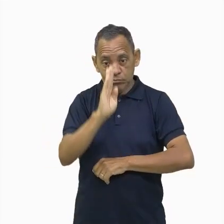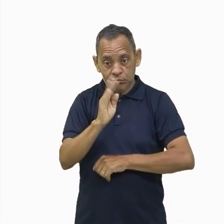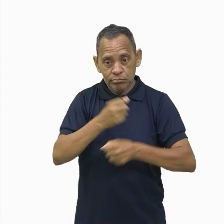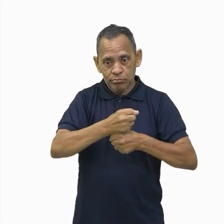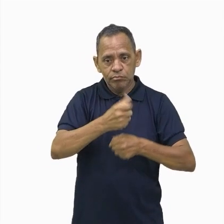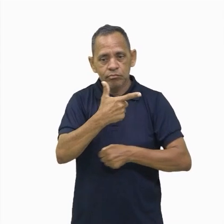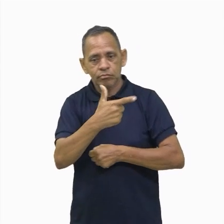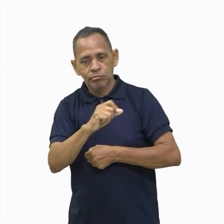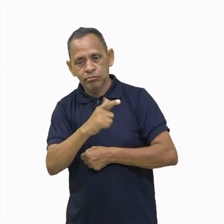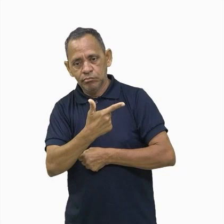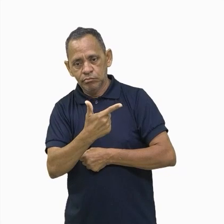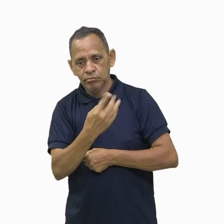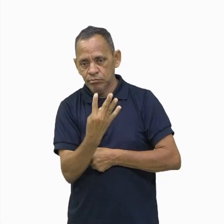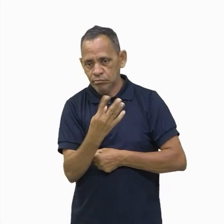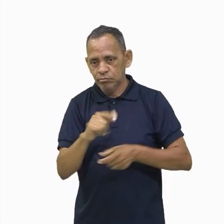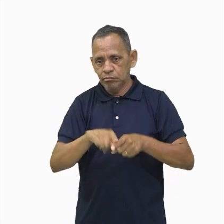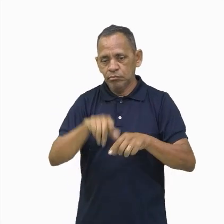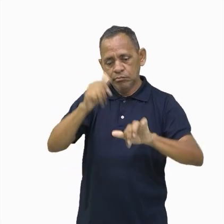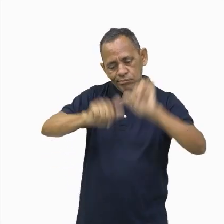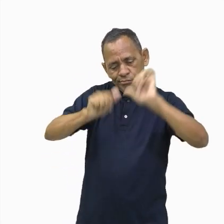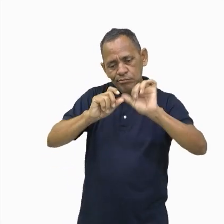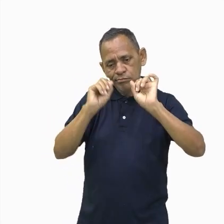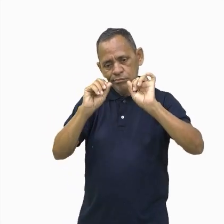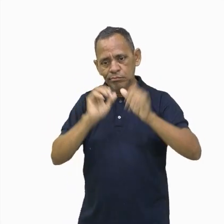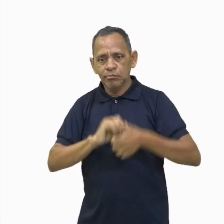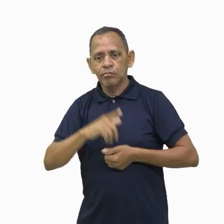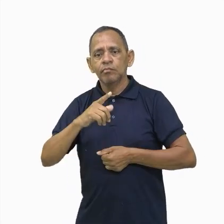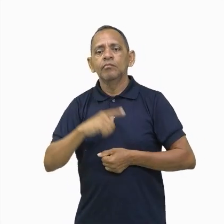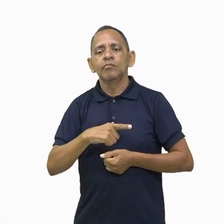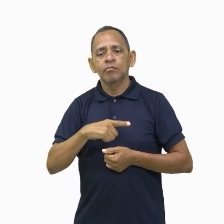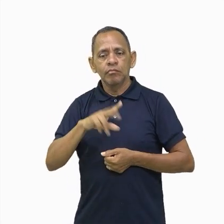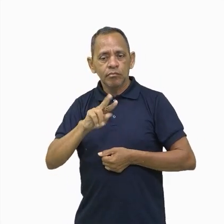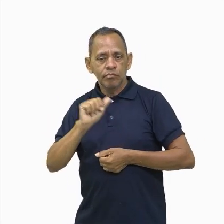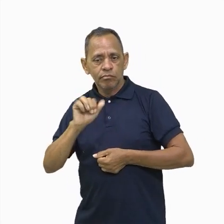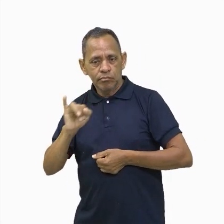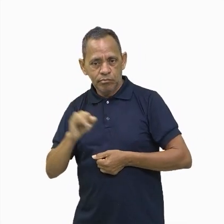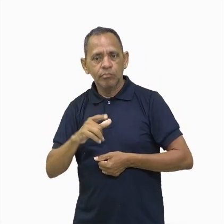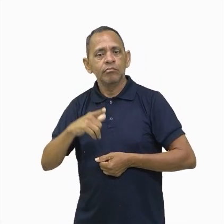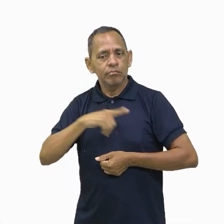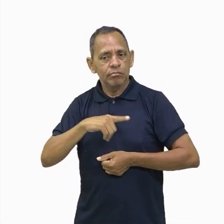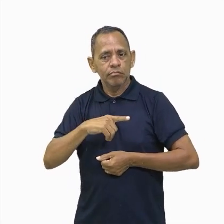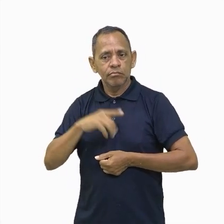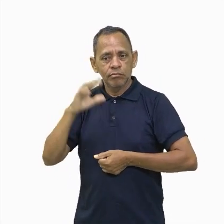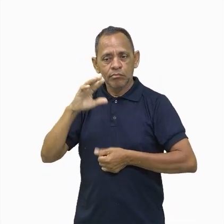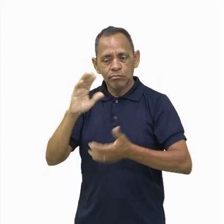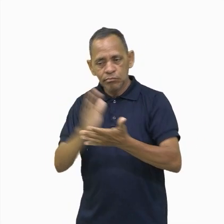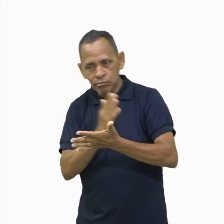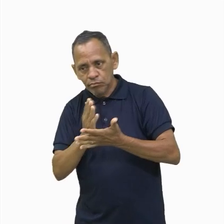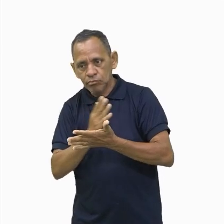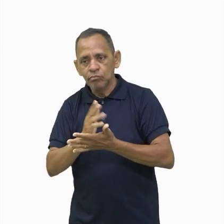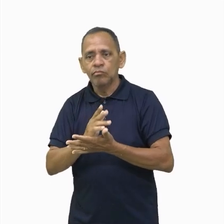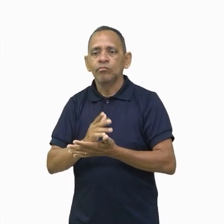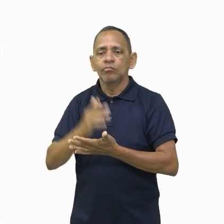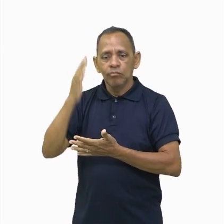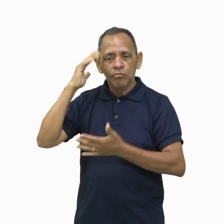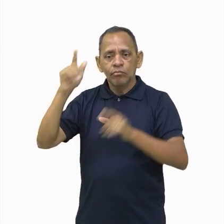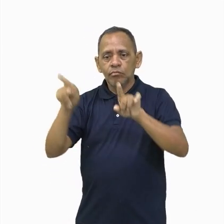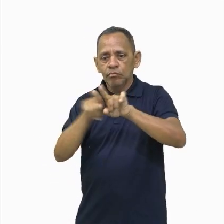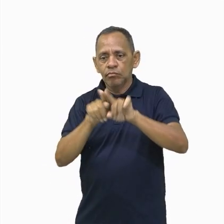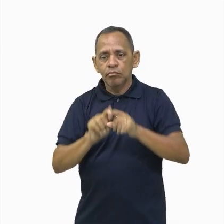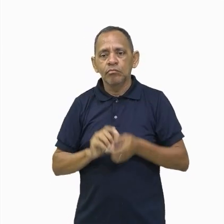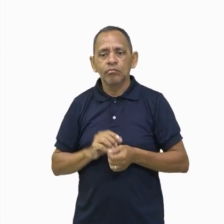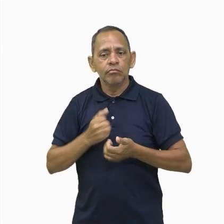2024, a gente vai analisar que vai ter várias situações, né, que acabou ajudando o país a